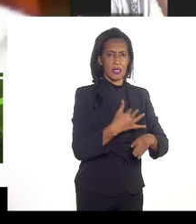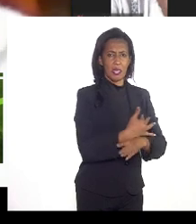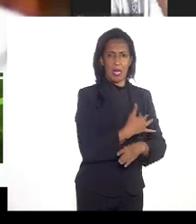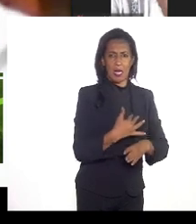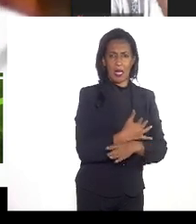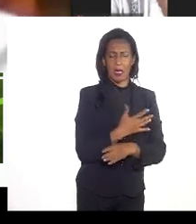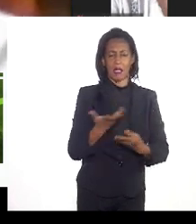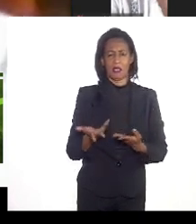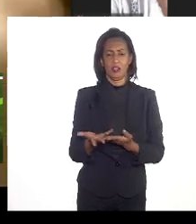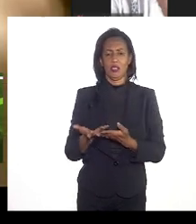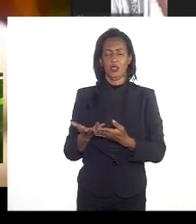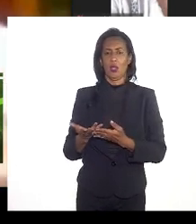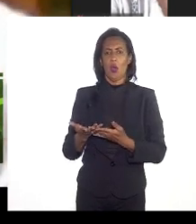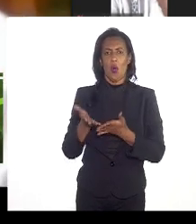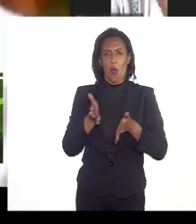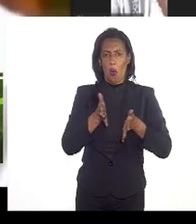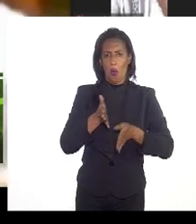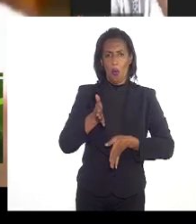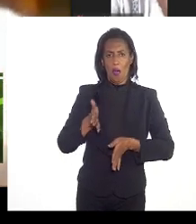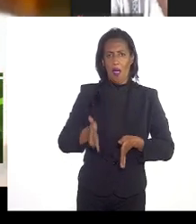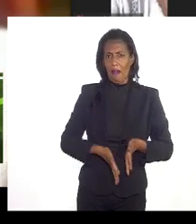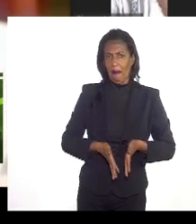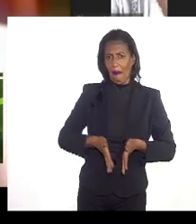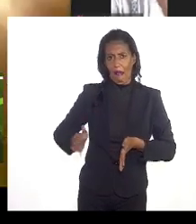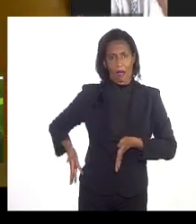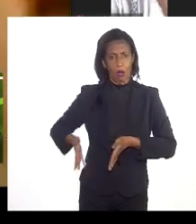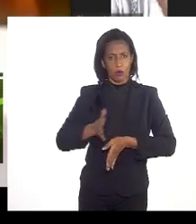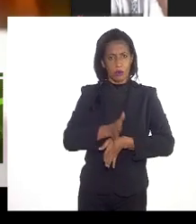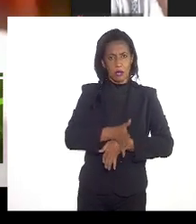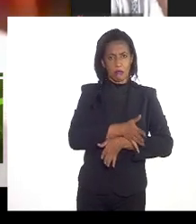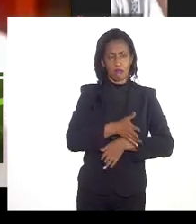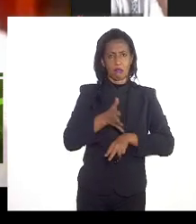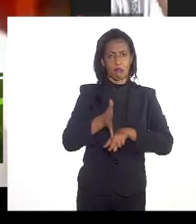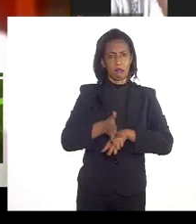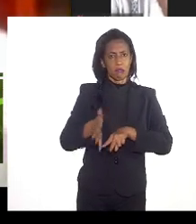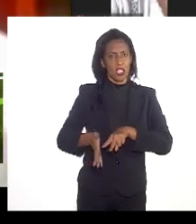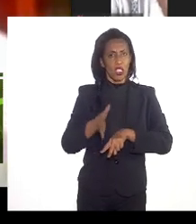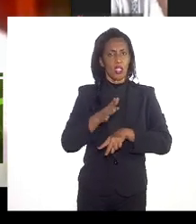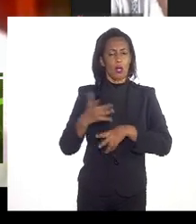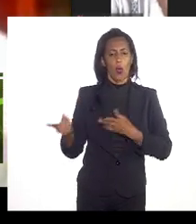ou andar de calçadinho, usar celular, não perde essa condição, até por conta da